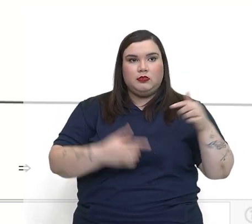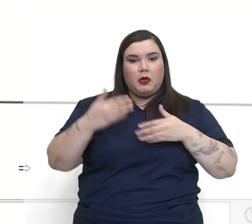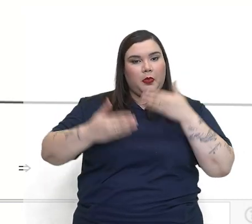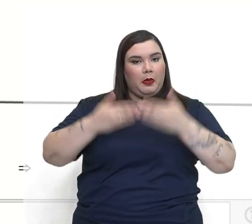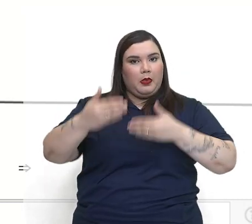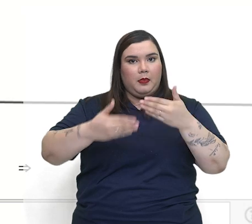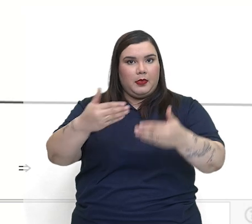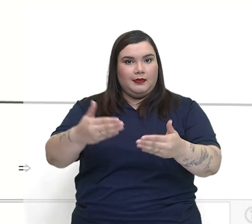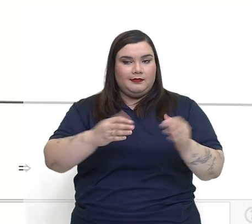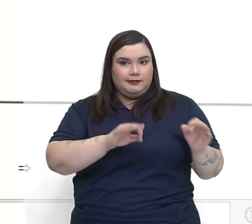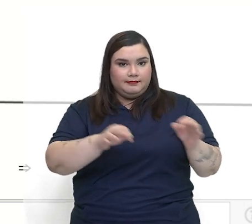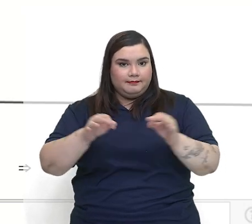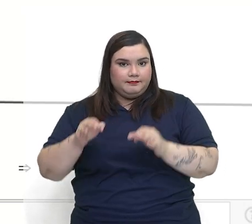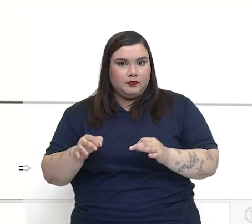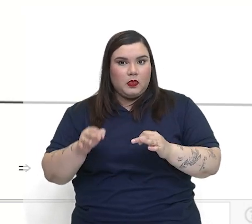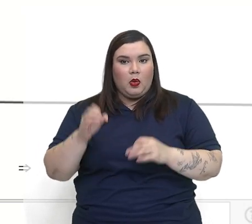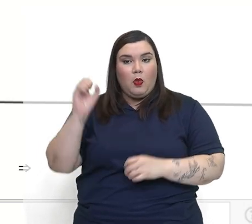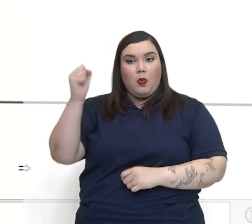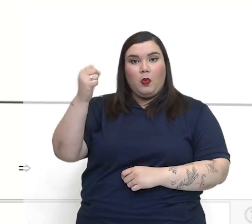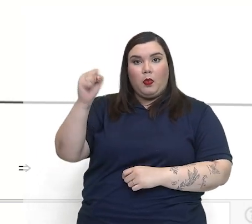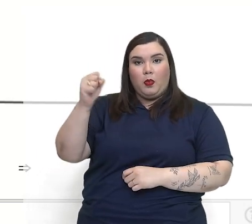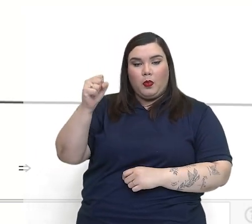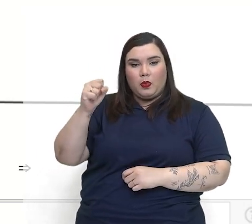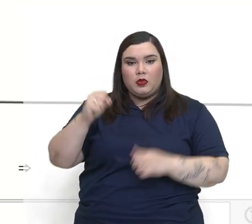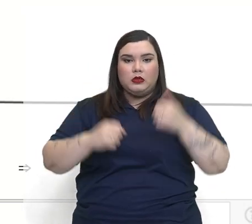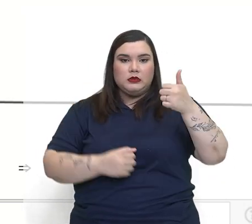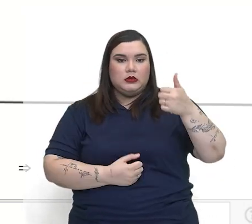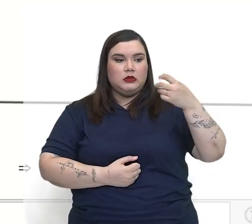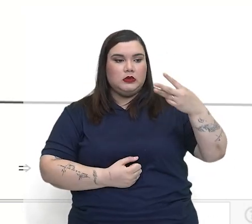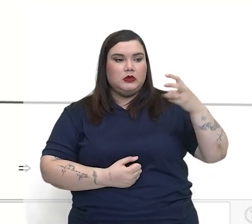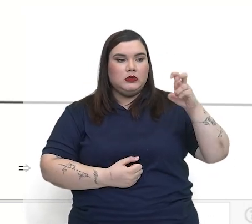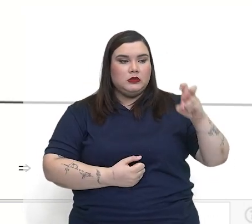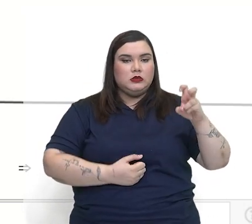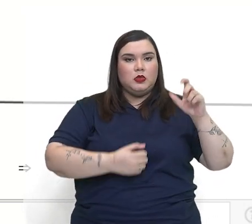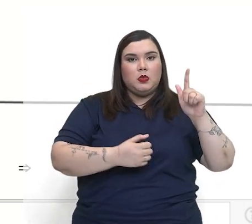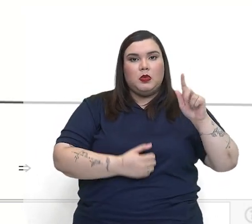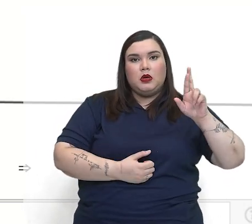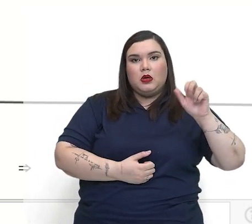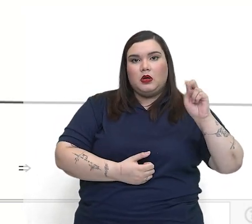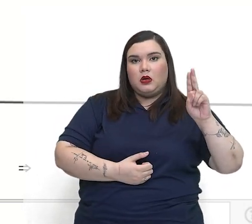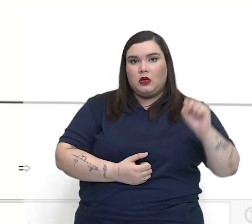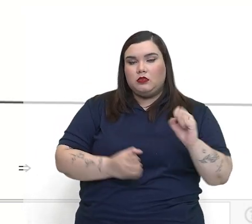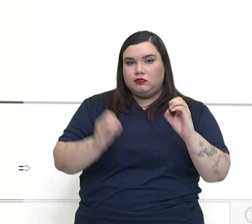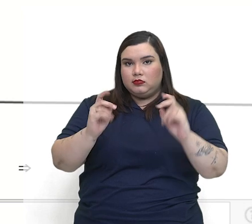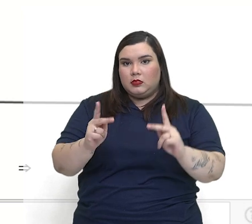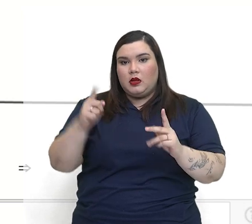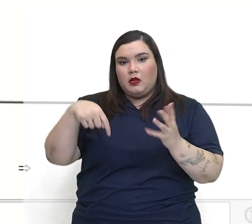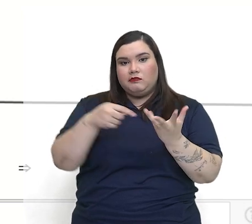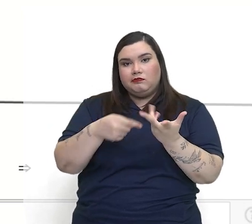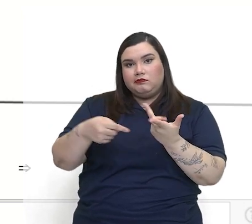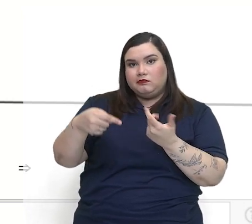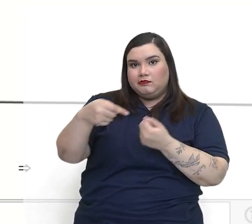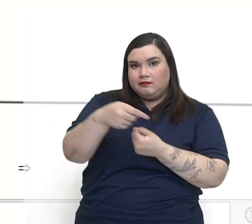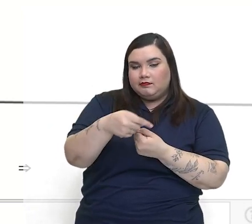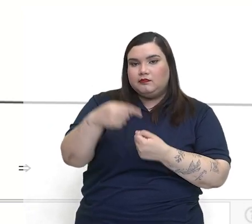128,57 e assim sucessivamente. No octógono, 135 graus. Então, são esses elementos aqui, né, que chamamos de